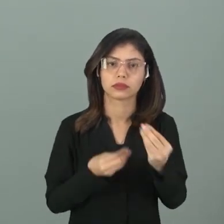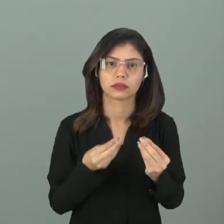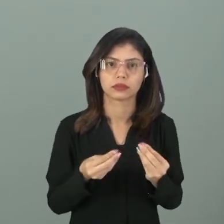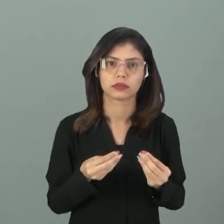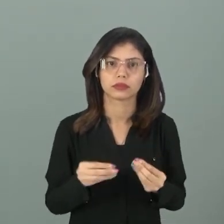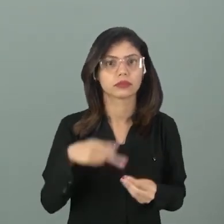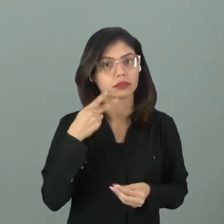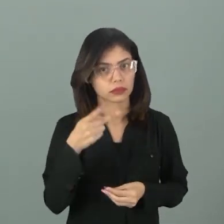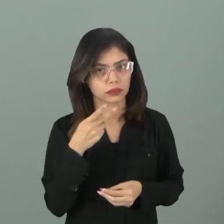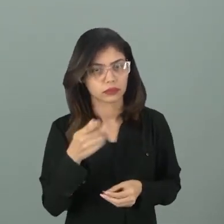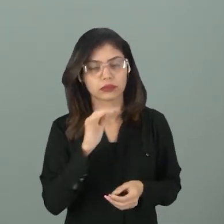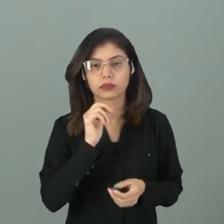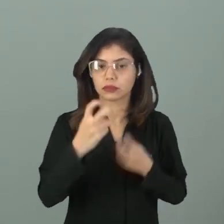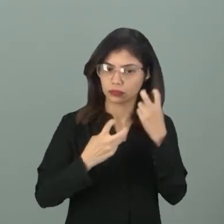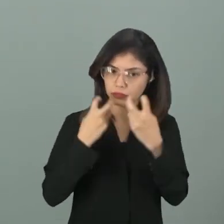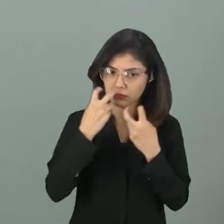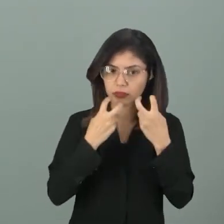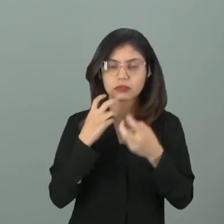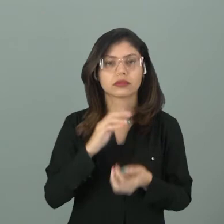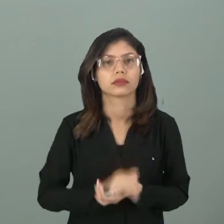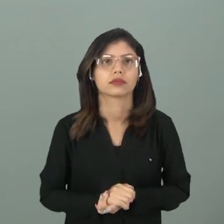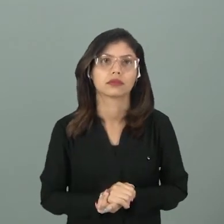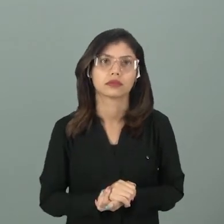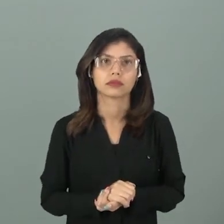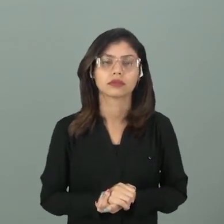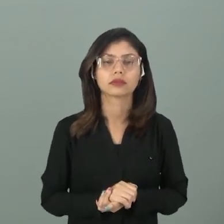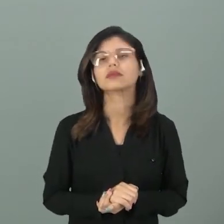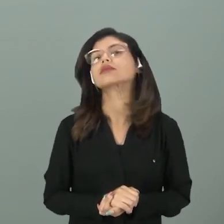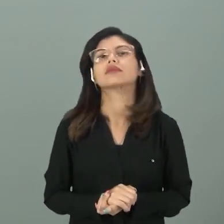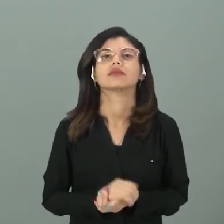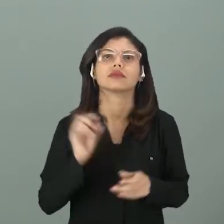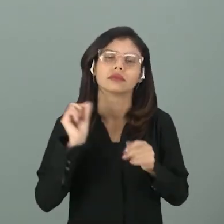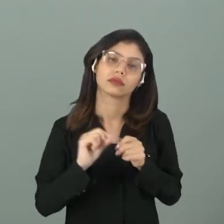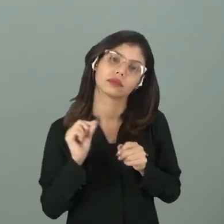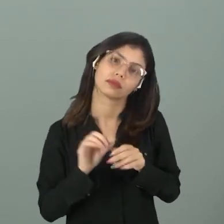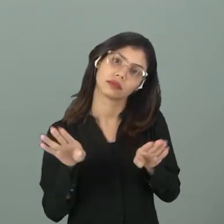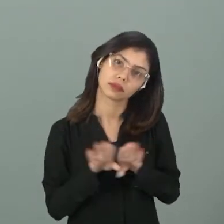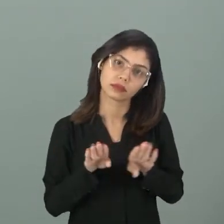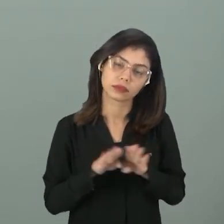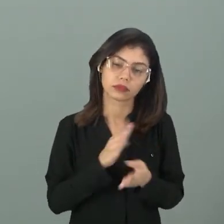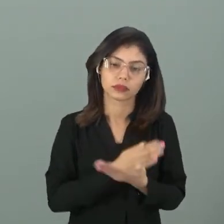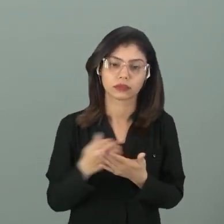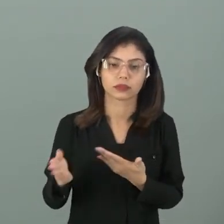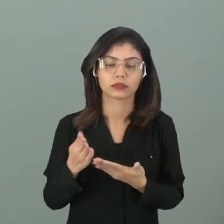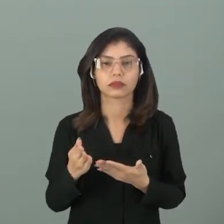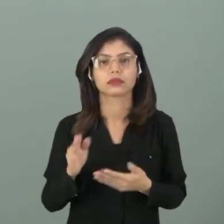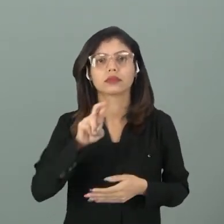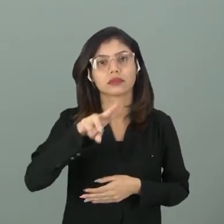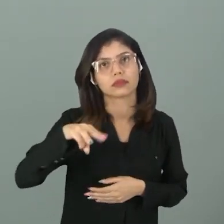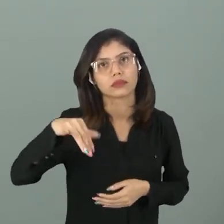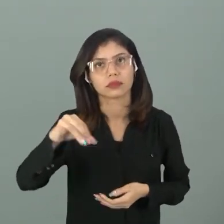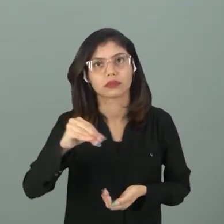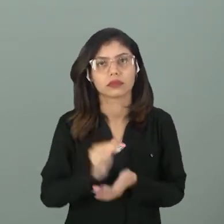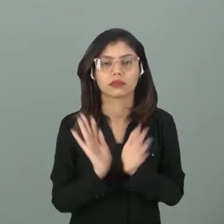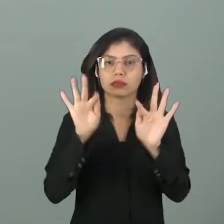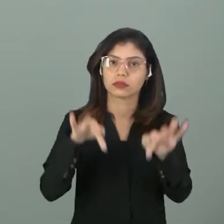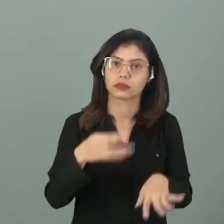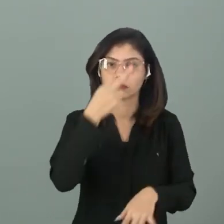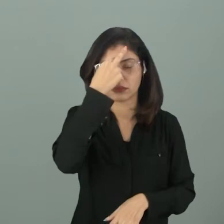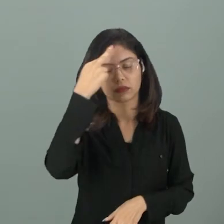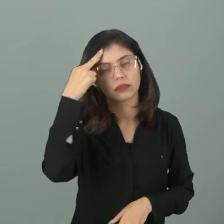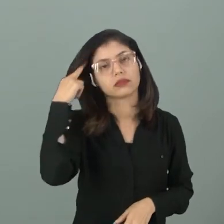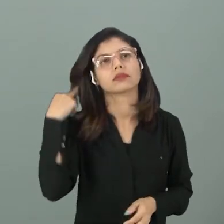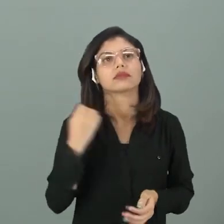contando oralmente. Aí também tem o enredo, que é fundamental, que é o início, meio e fim da história. Tem